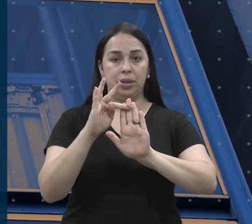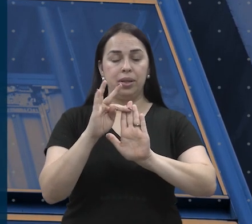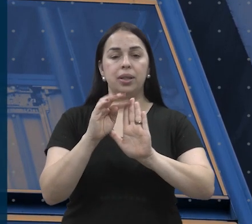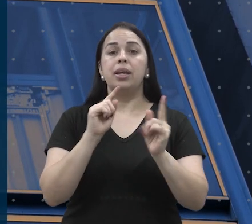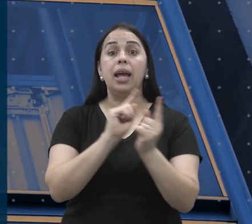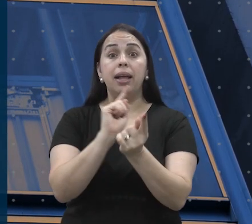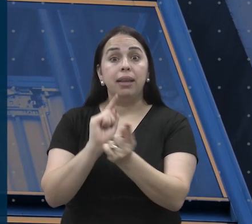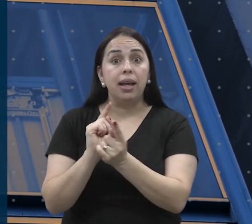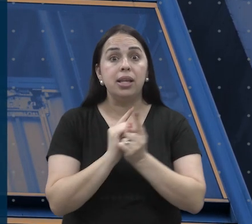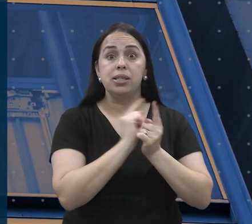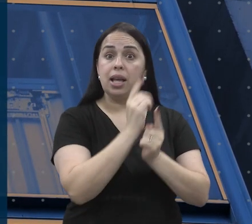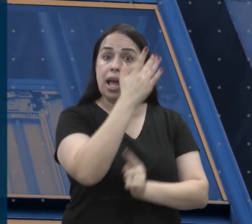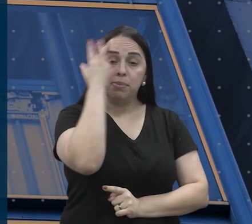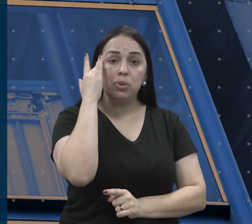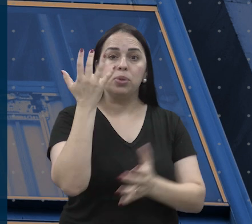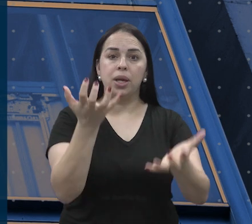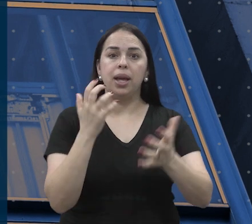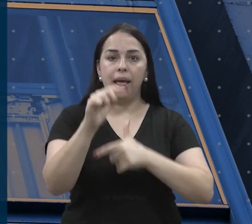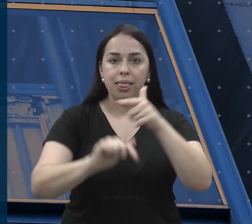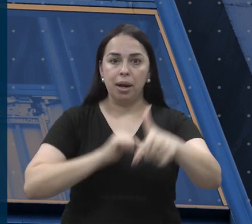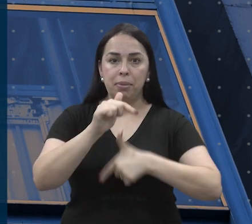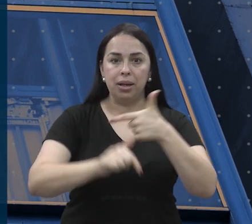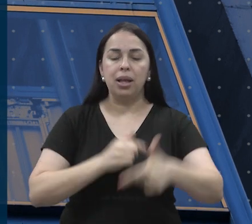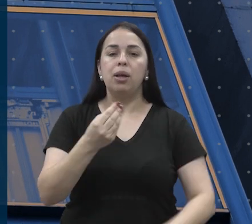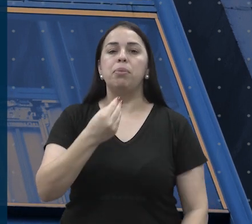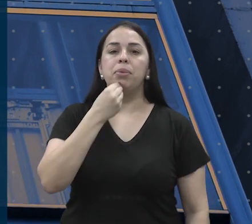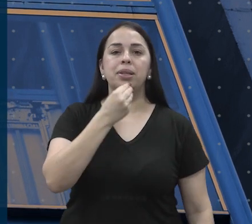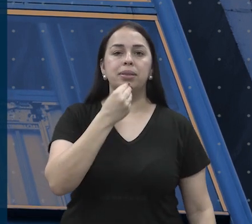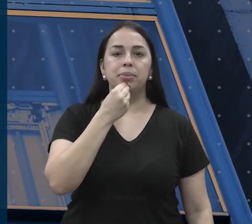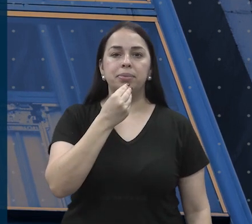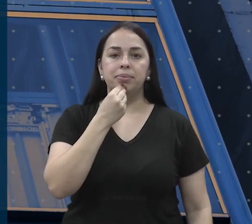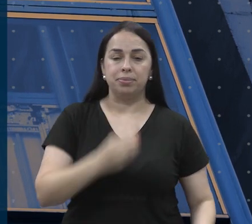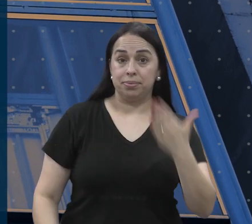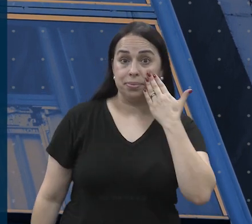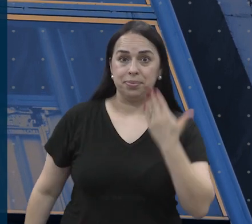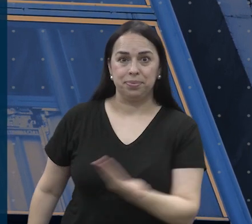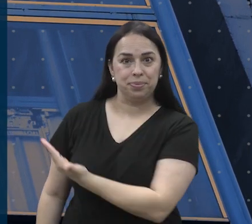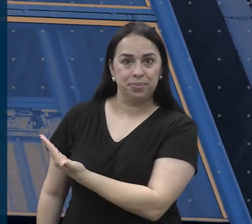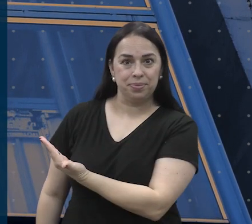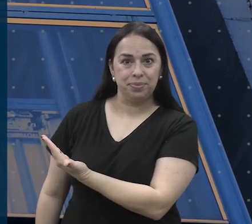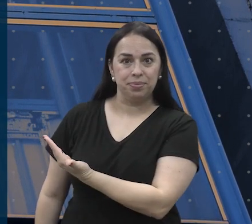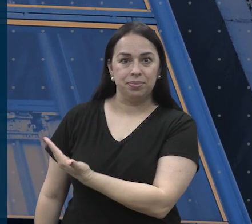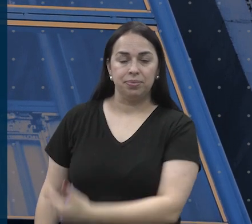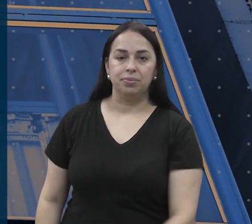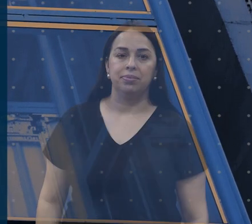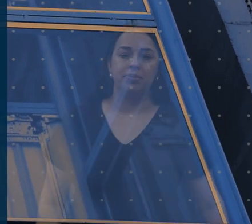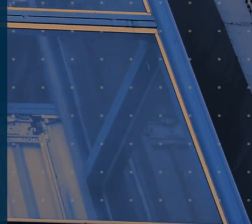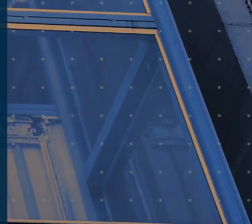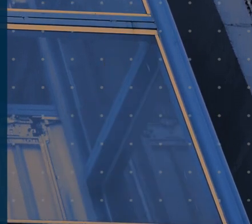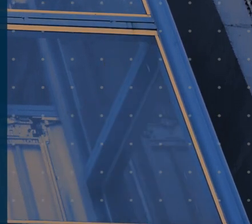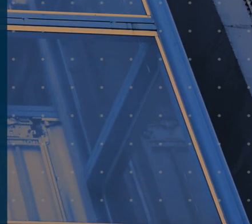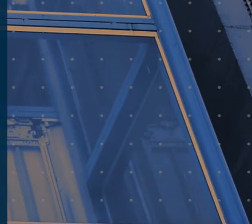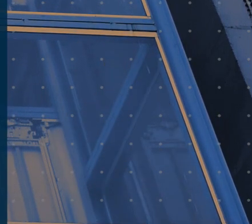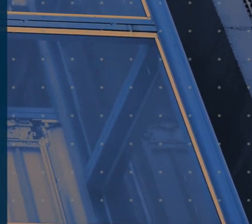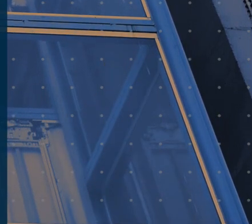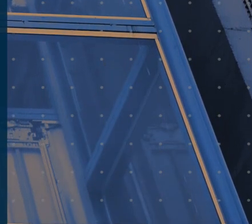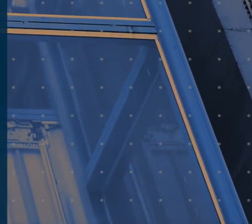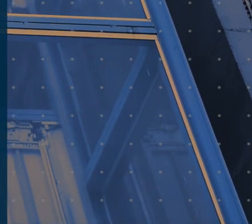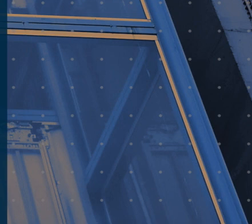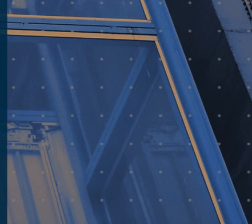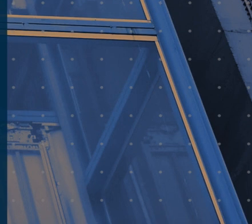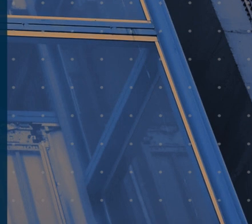O PAT, Posto de Atendimento ao Trabalhador de São José dos Campos, tem oportunidades de emprego para